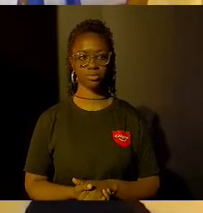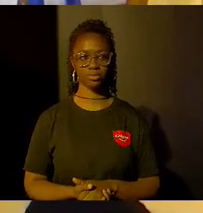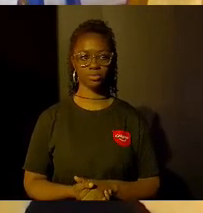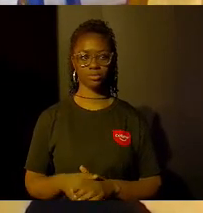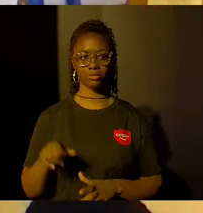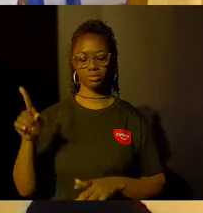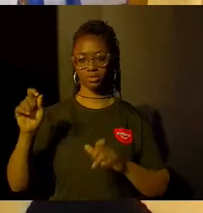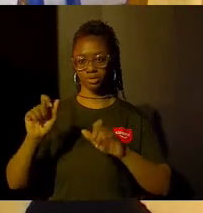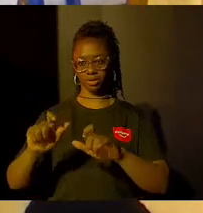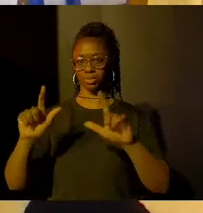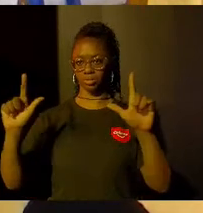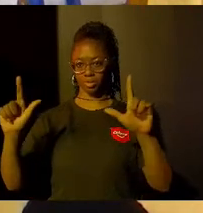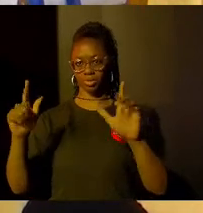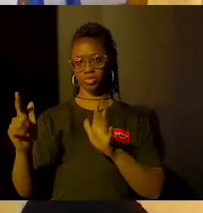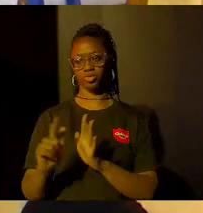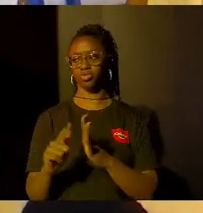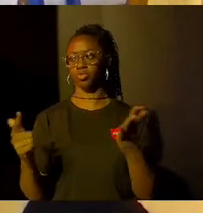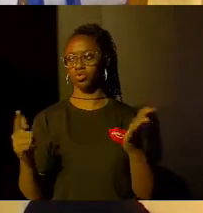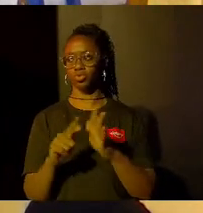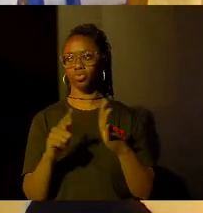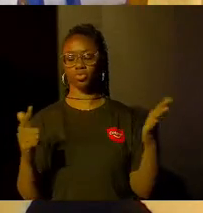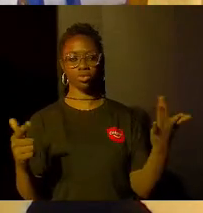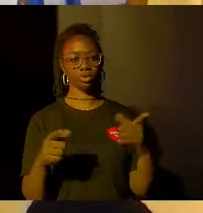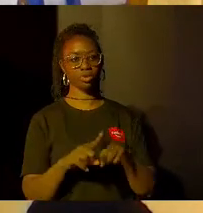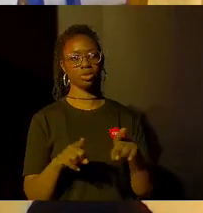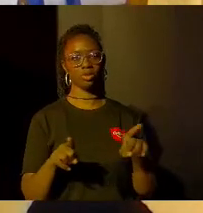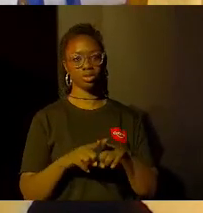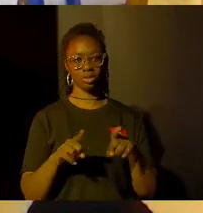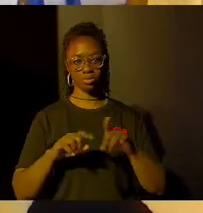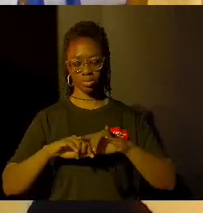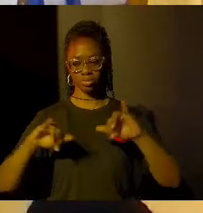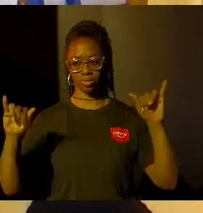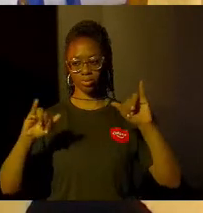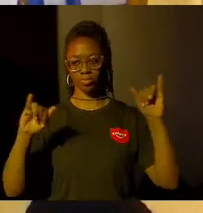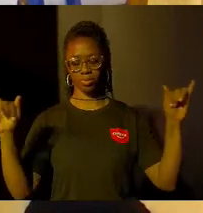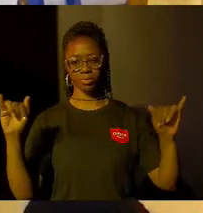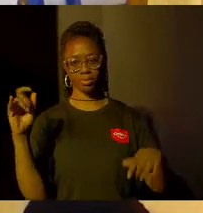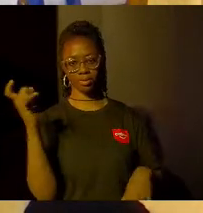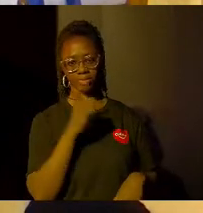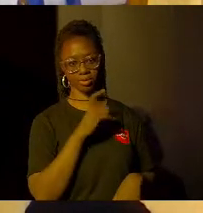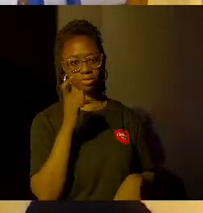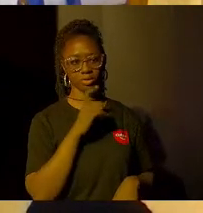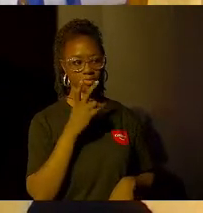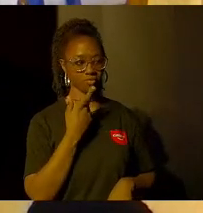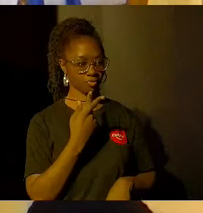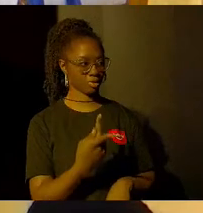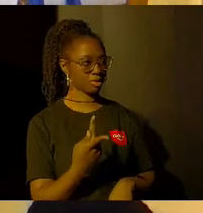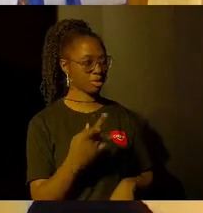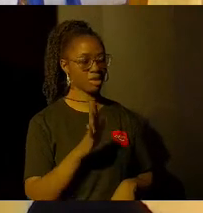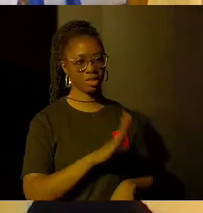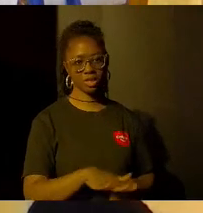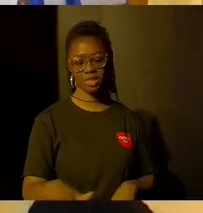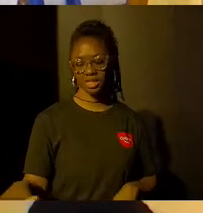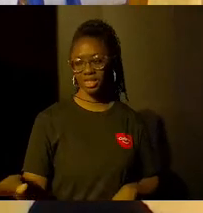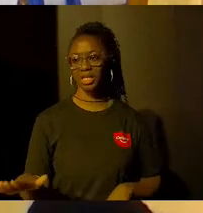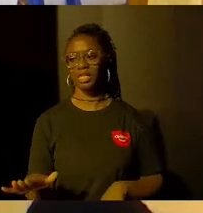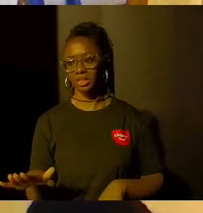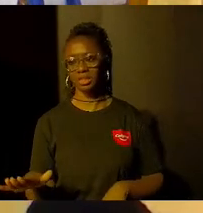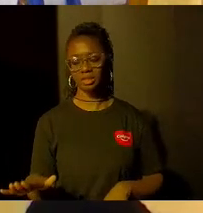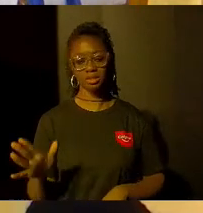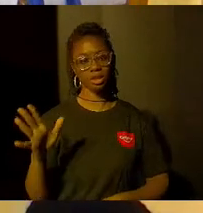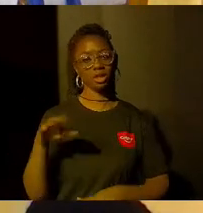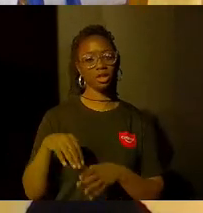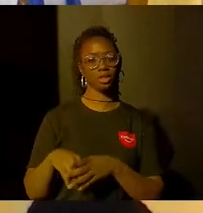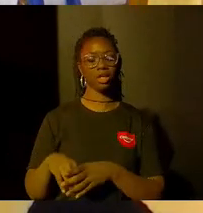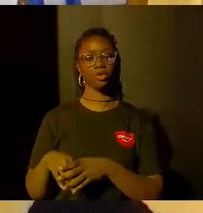dos jornais ou são alvo de campanhas de fake News dizendo que eram crianças que estavam na